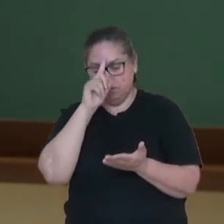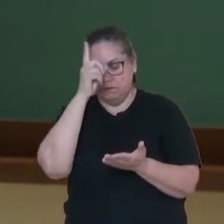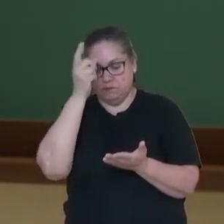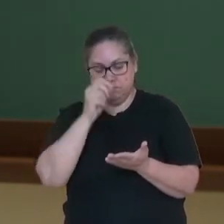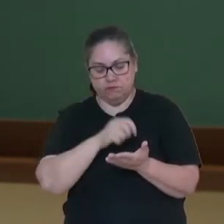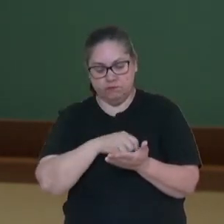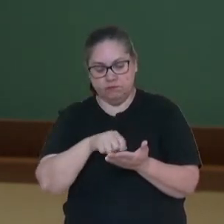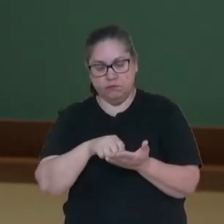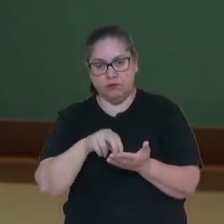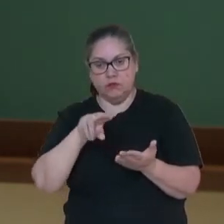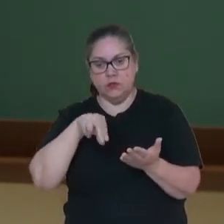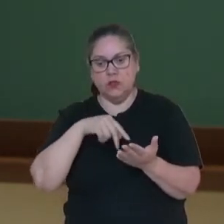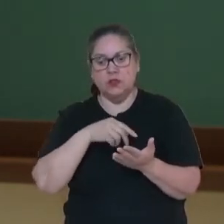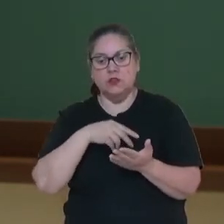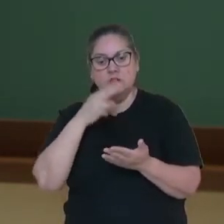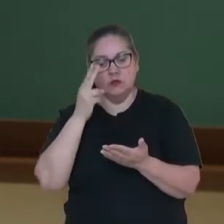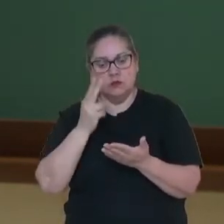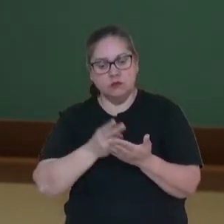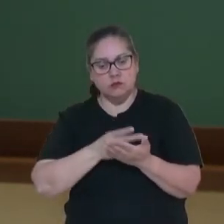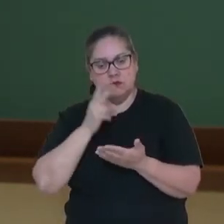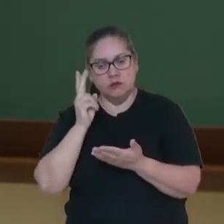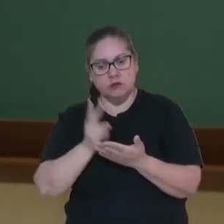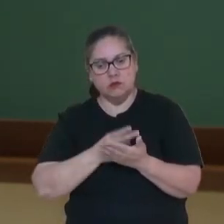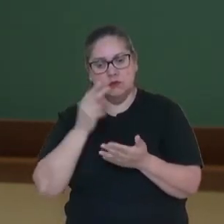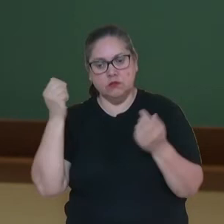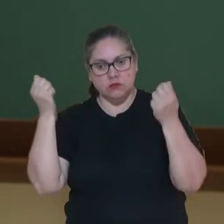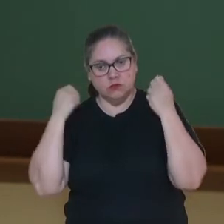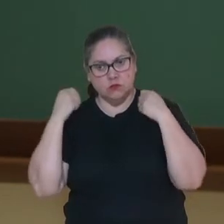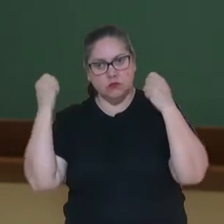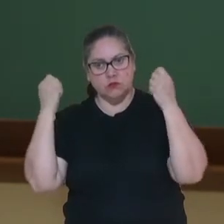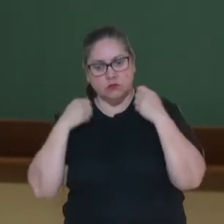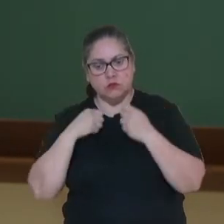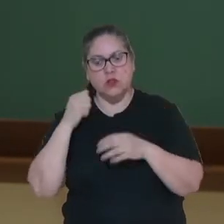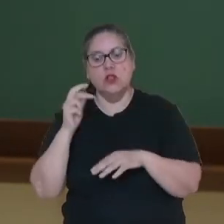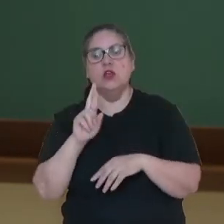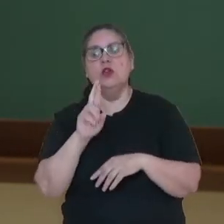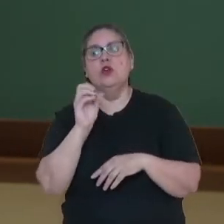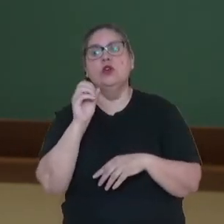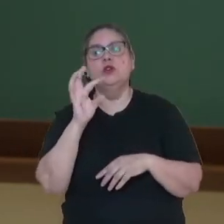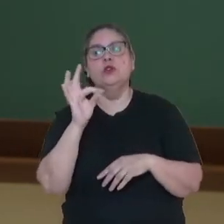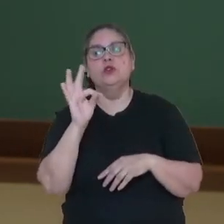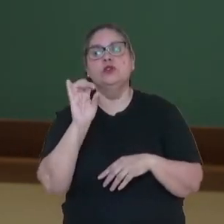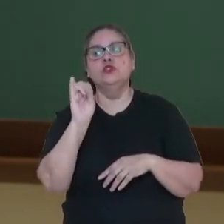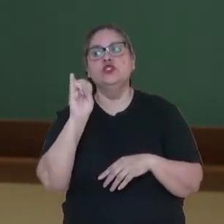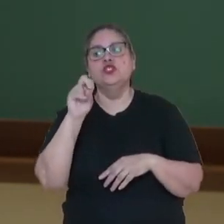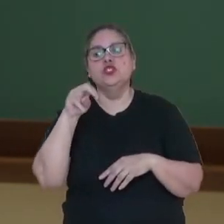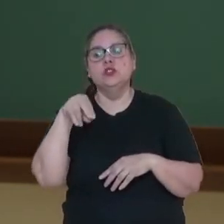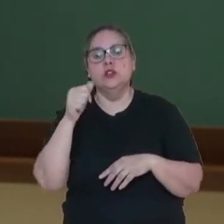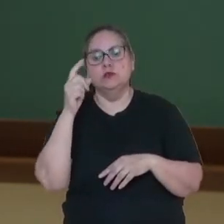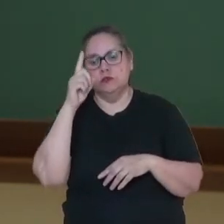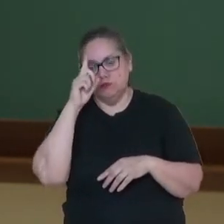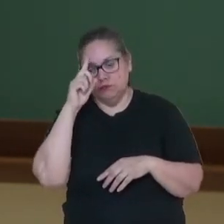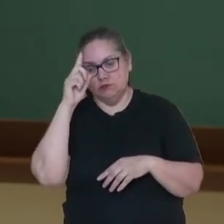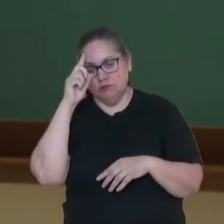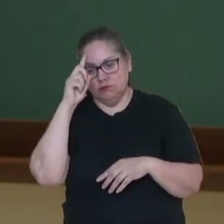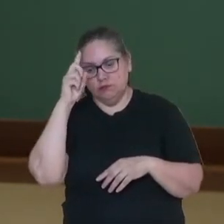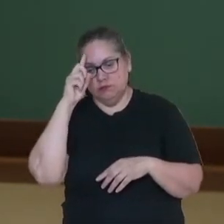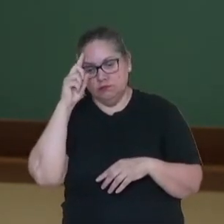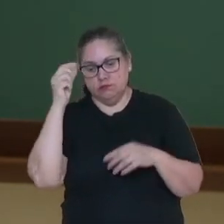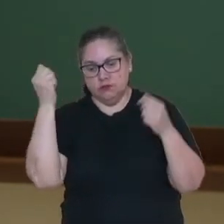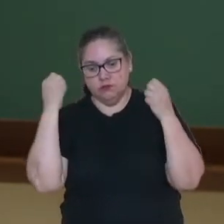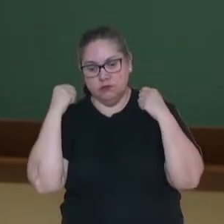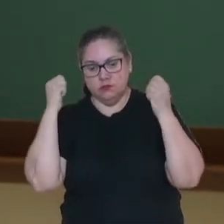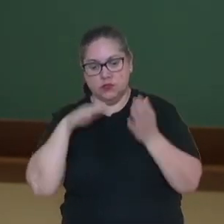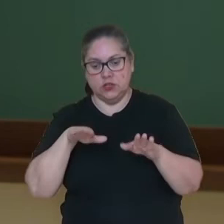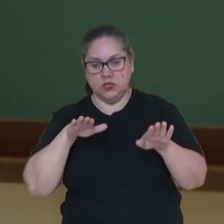criar uma rotina de exercícios. Nessa rotina, vocês terão que pensar em exercícios